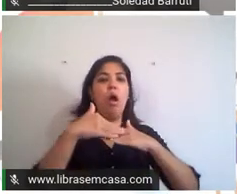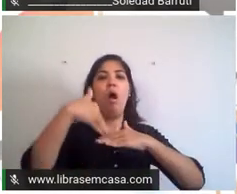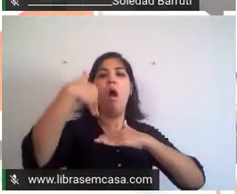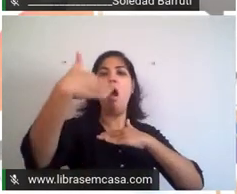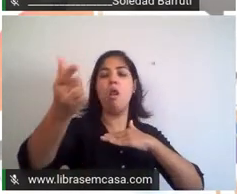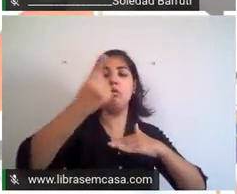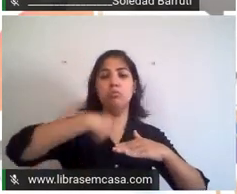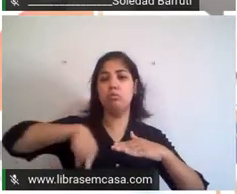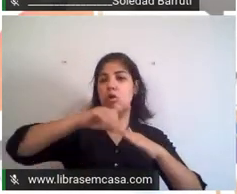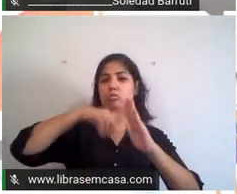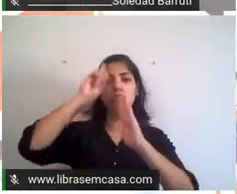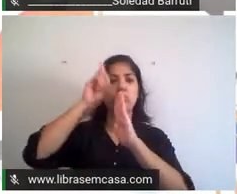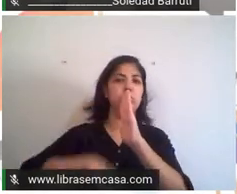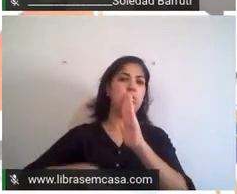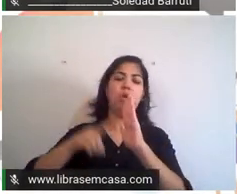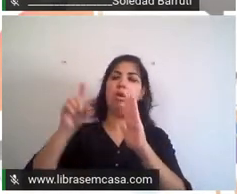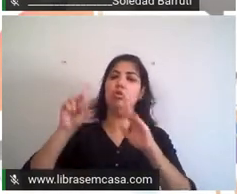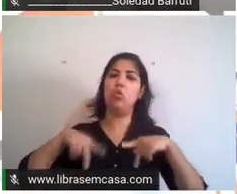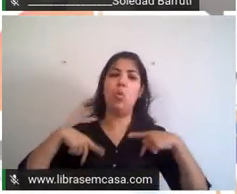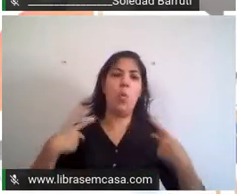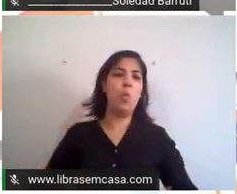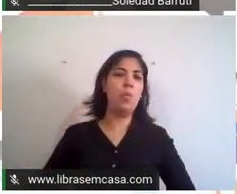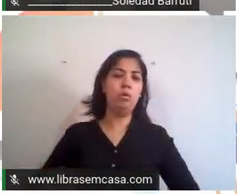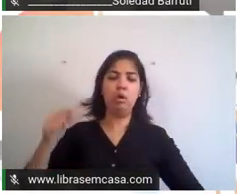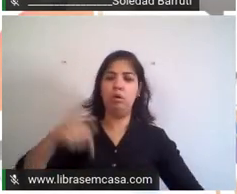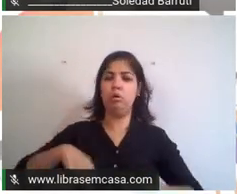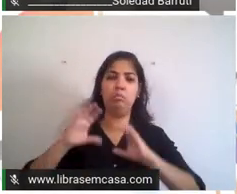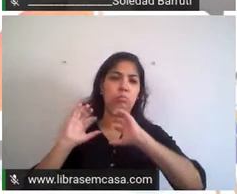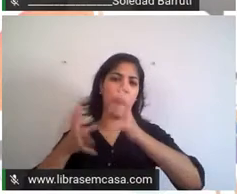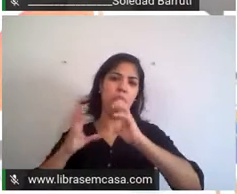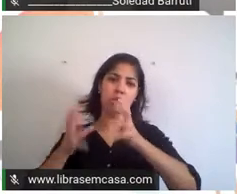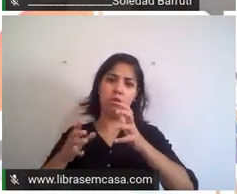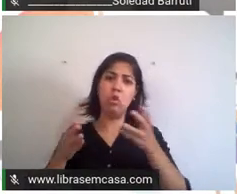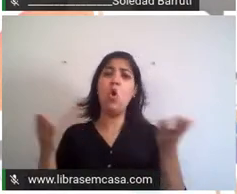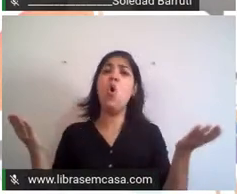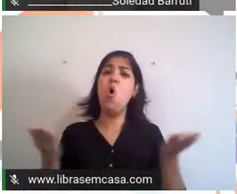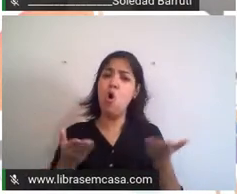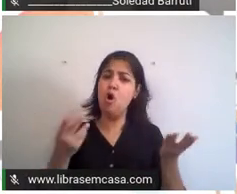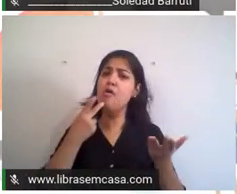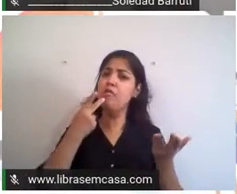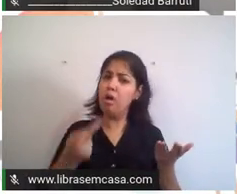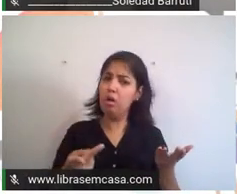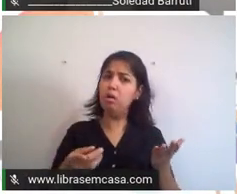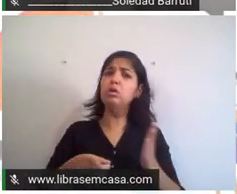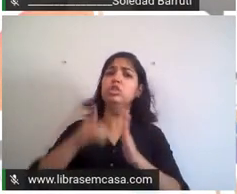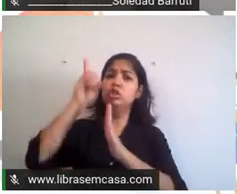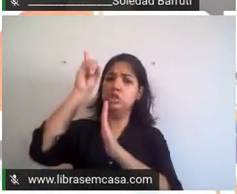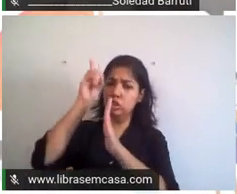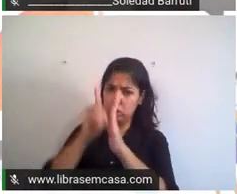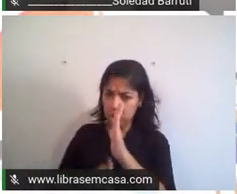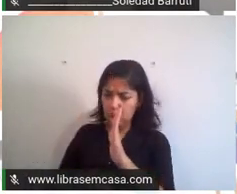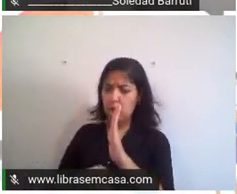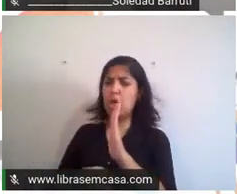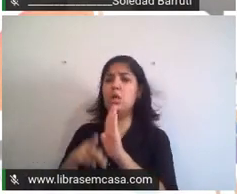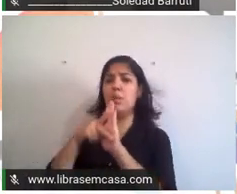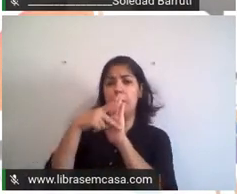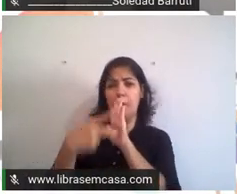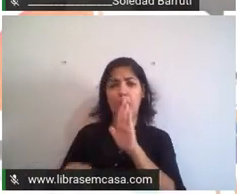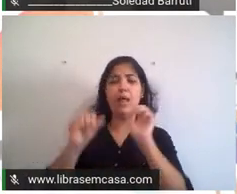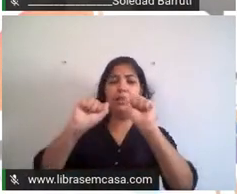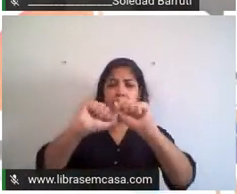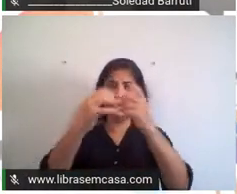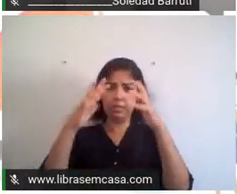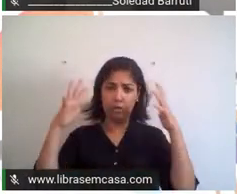nada que vai além do direito de todo ser humano que está nesse planeta, e hoje já se fala, inclusive, de direitos